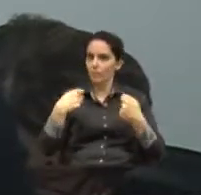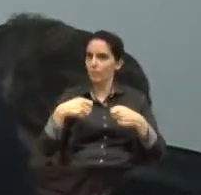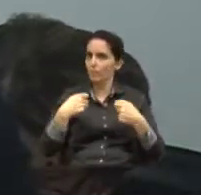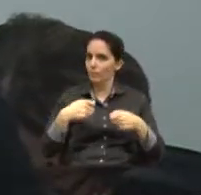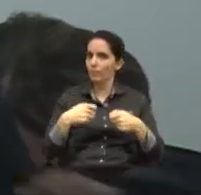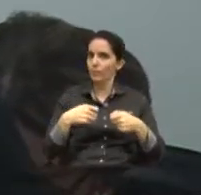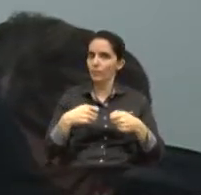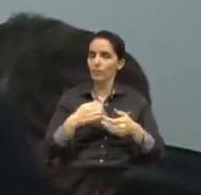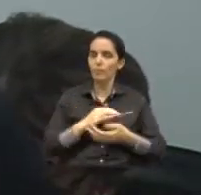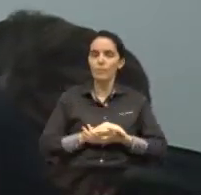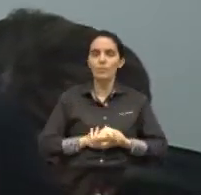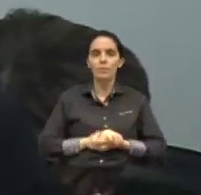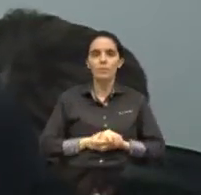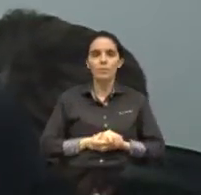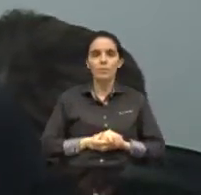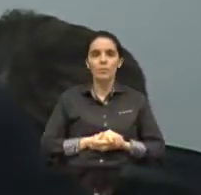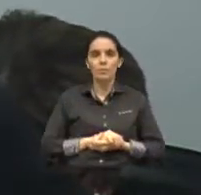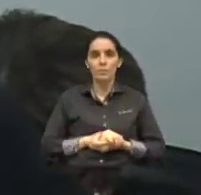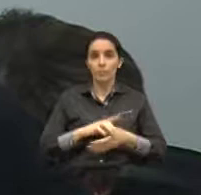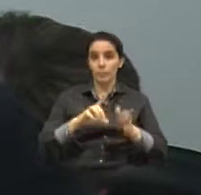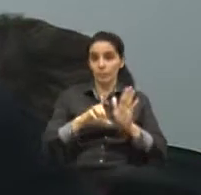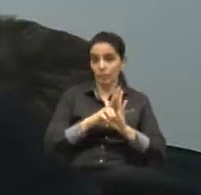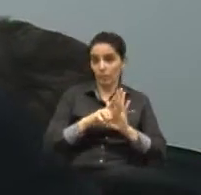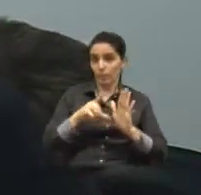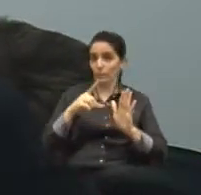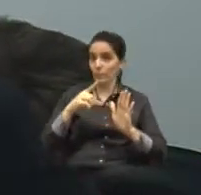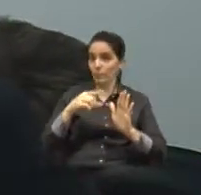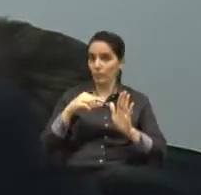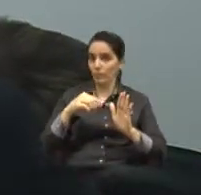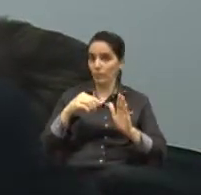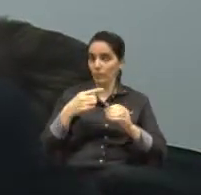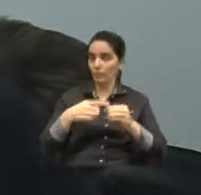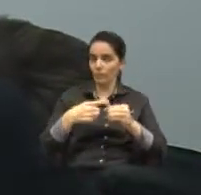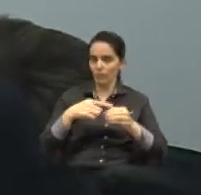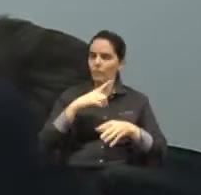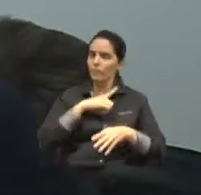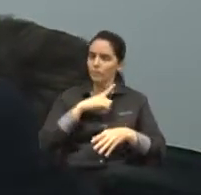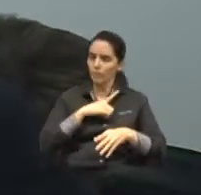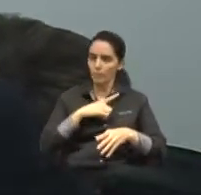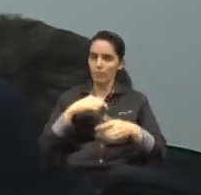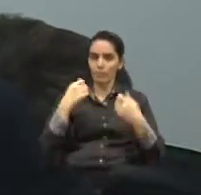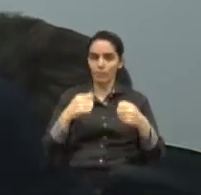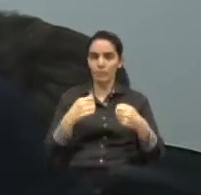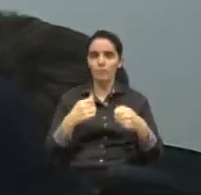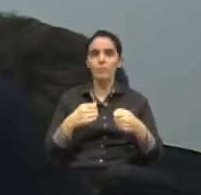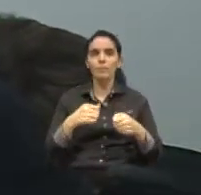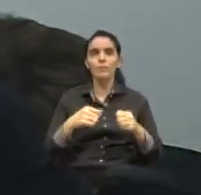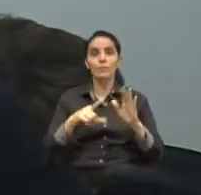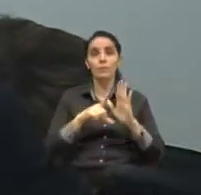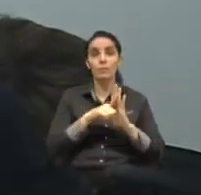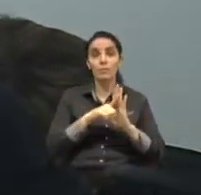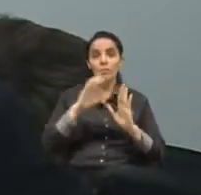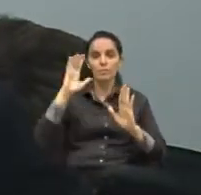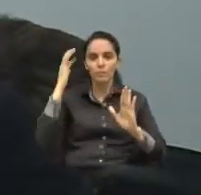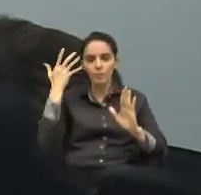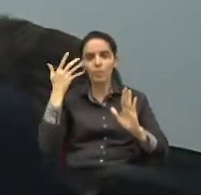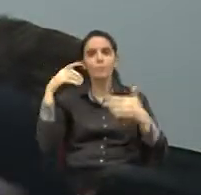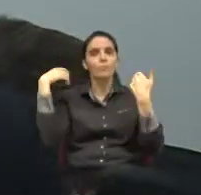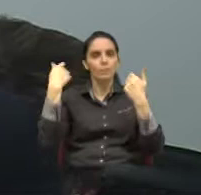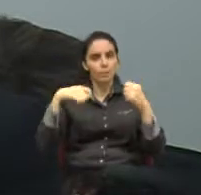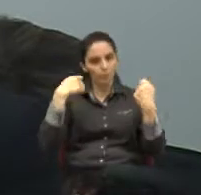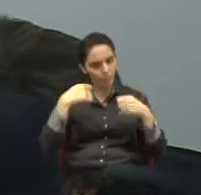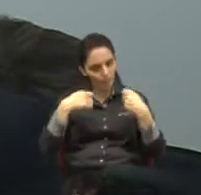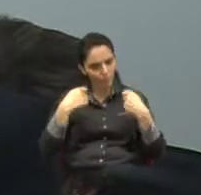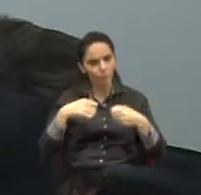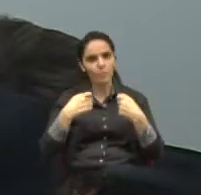cumprimento das leis em nossa cidade, que nós possamos juntos buscar a aplicabilidade dessa lei,